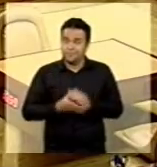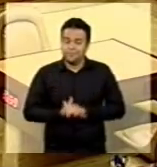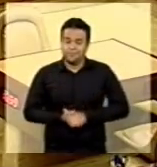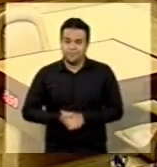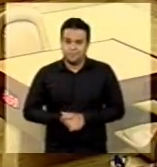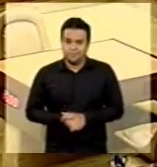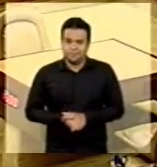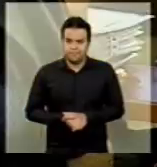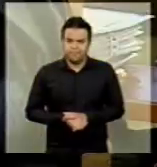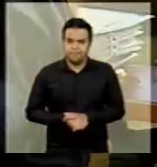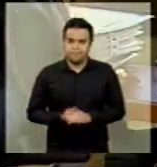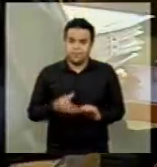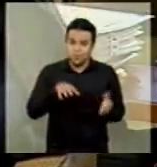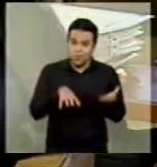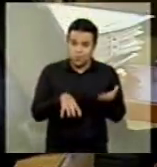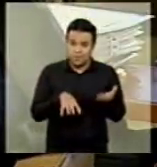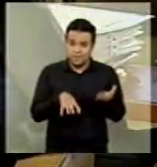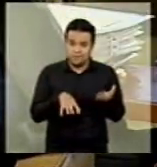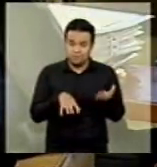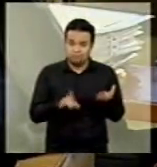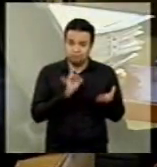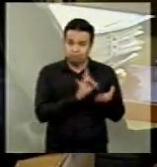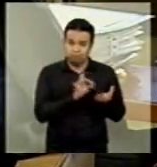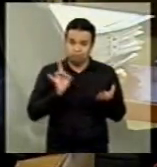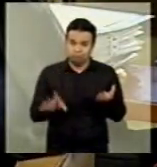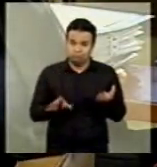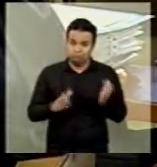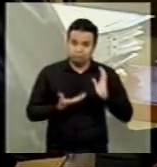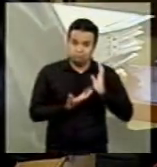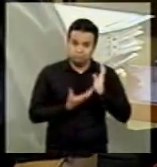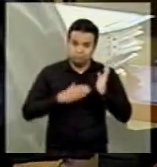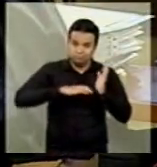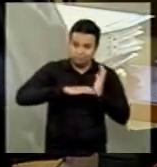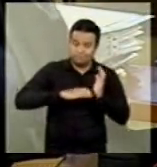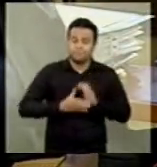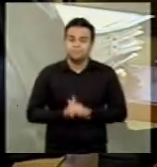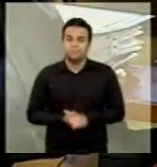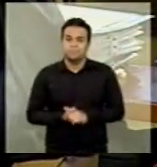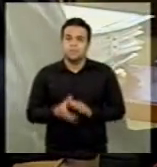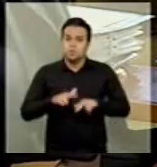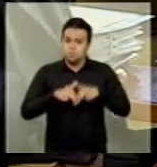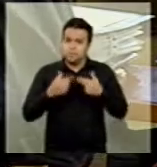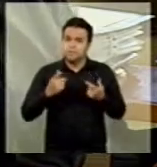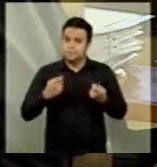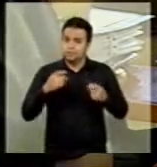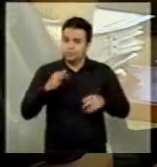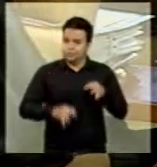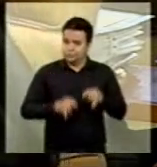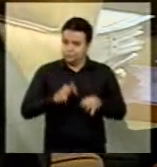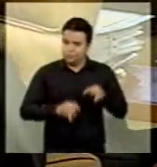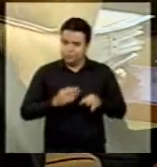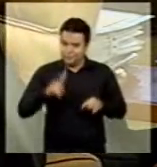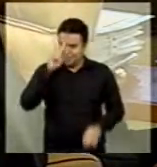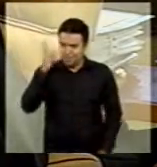No Congresso Nacional, nas suas respectivas casas. Então, tem que se fazer justiça para o passado. A partir de dezembro